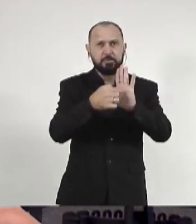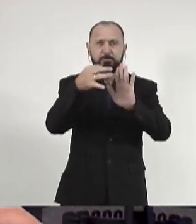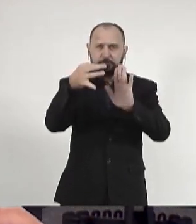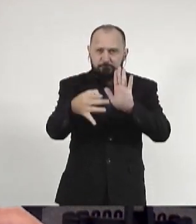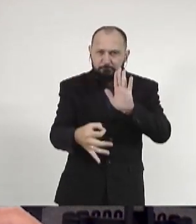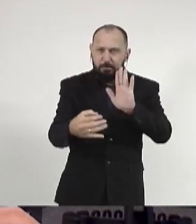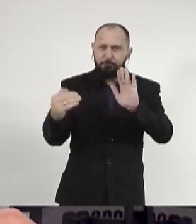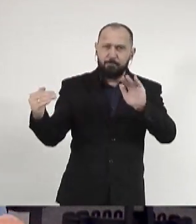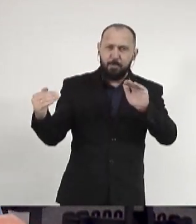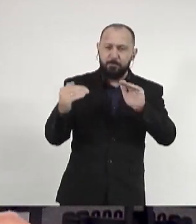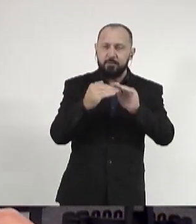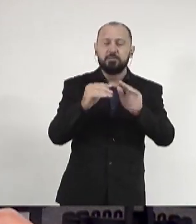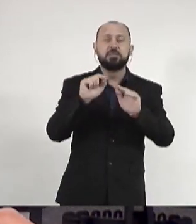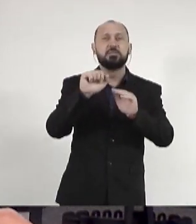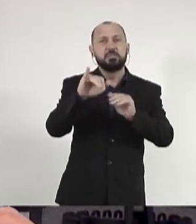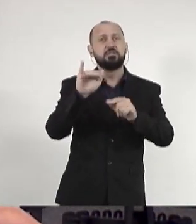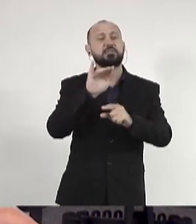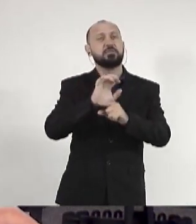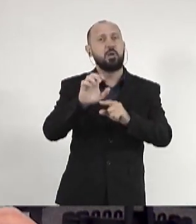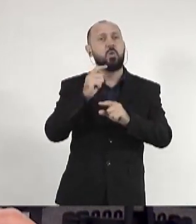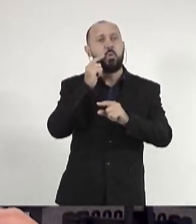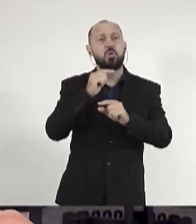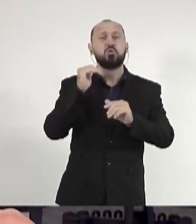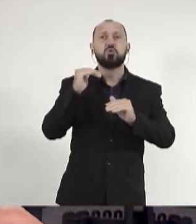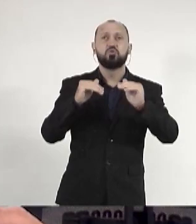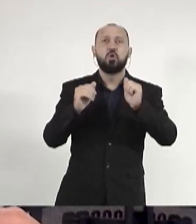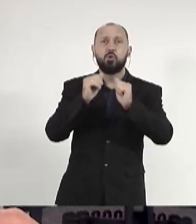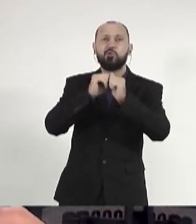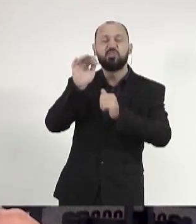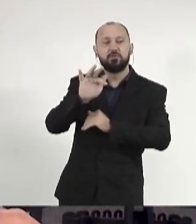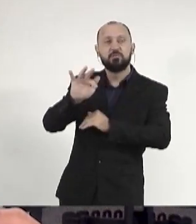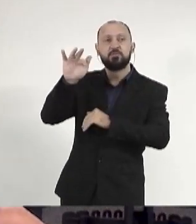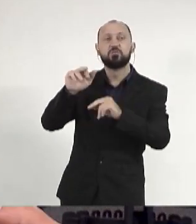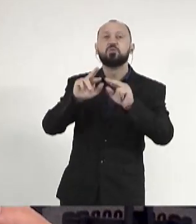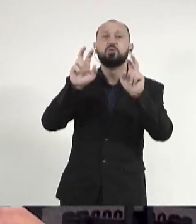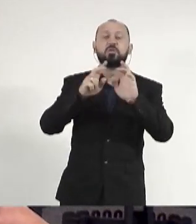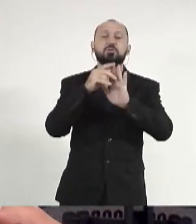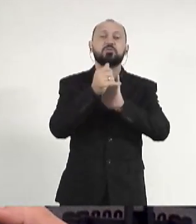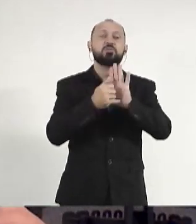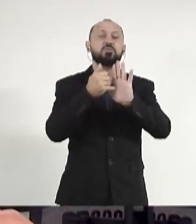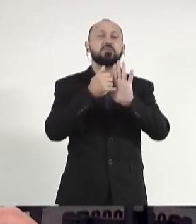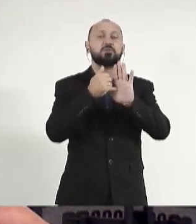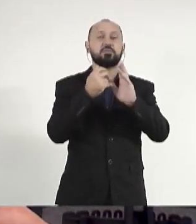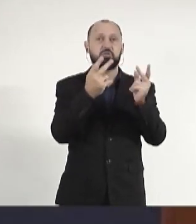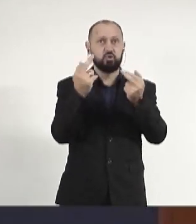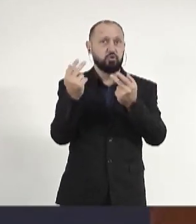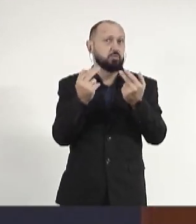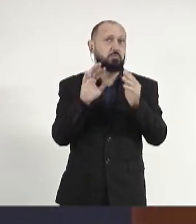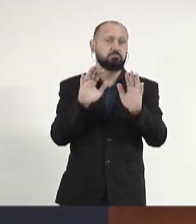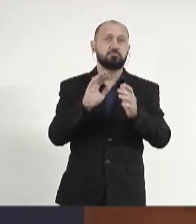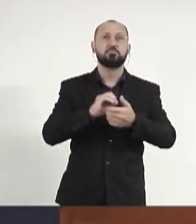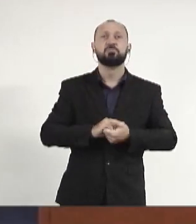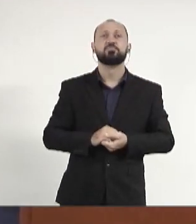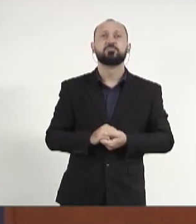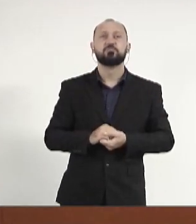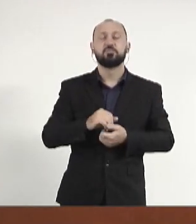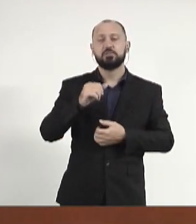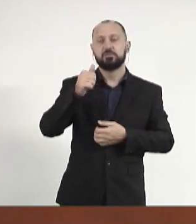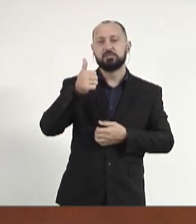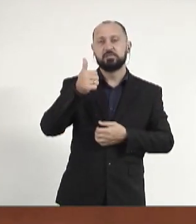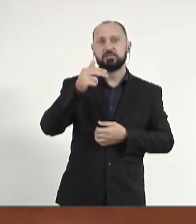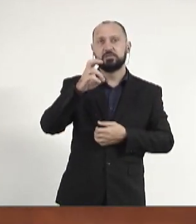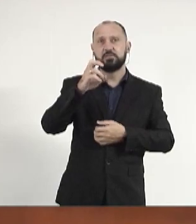o Estado pode concorrer com a União nessa questão de projetos nesse sentido, né? Nos últimos